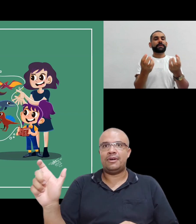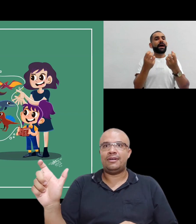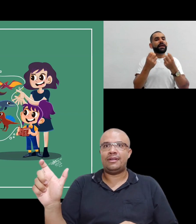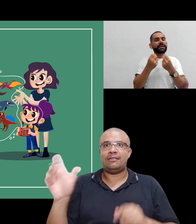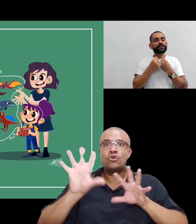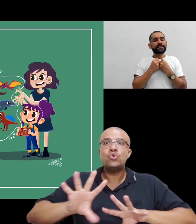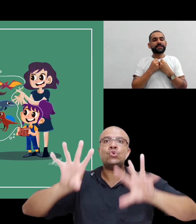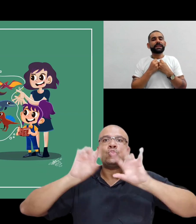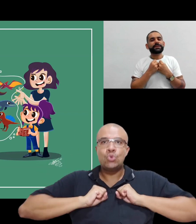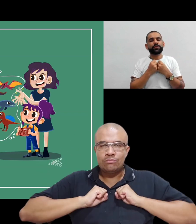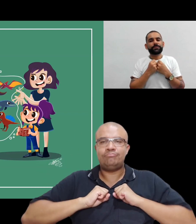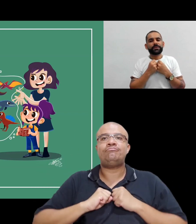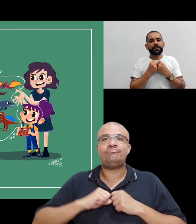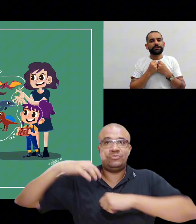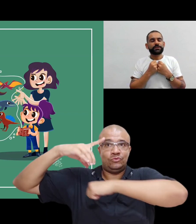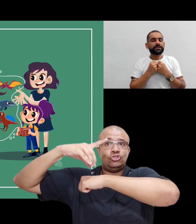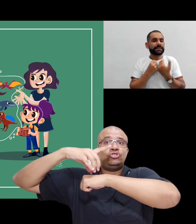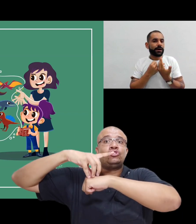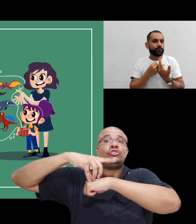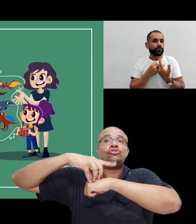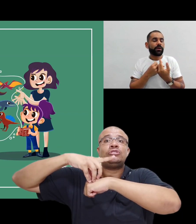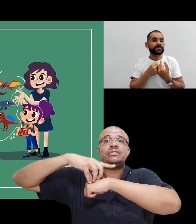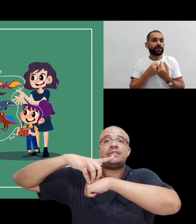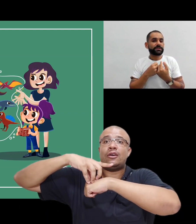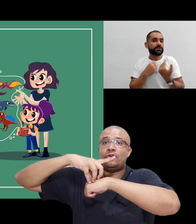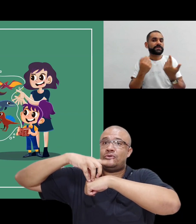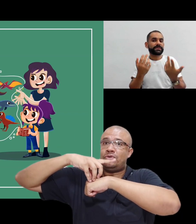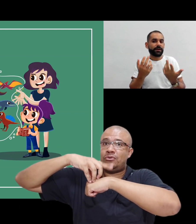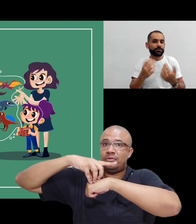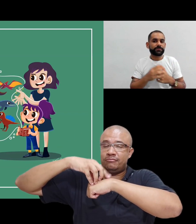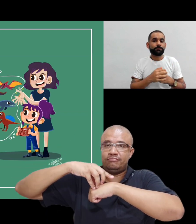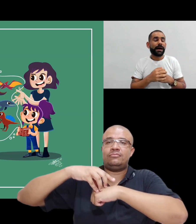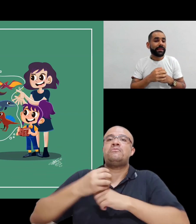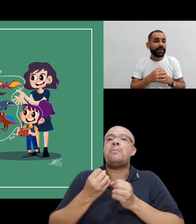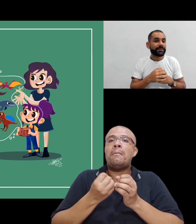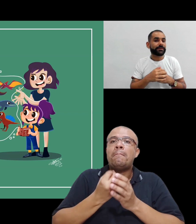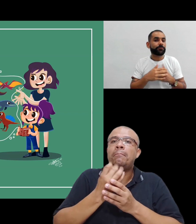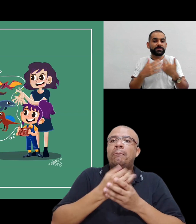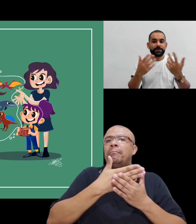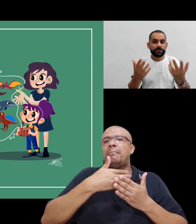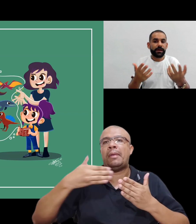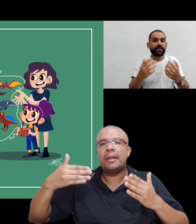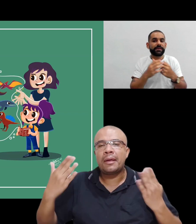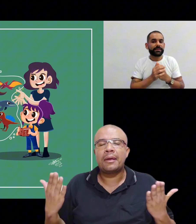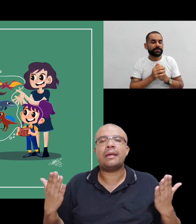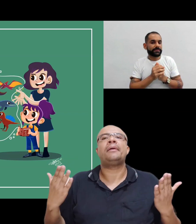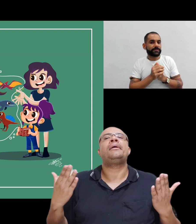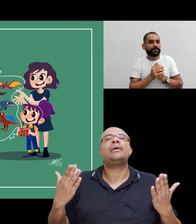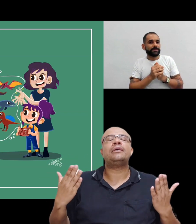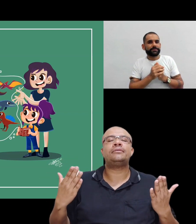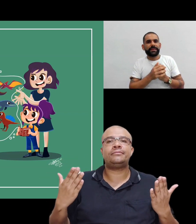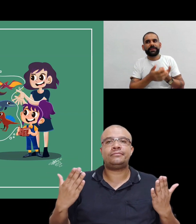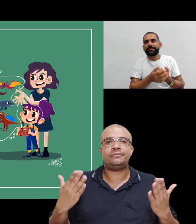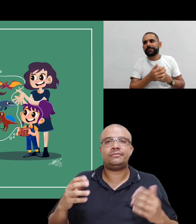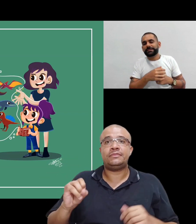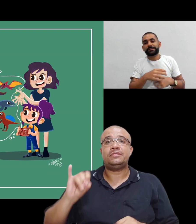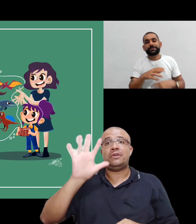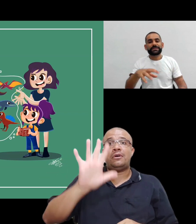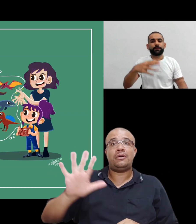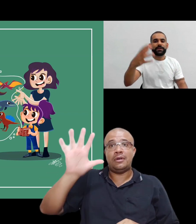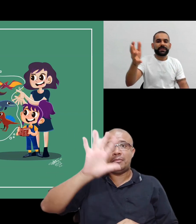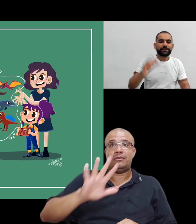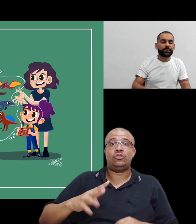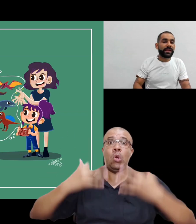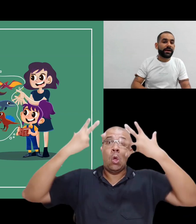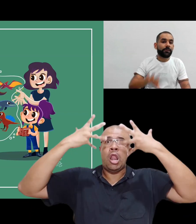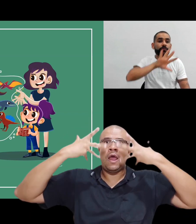sinal e adquire a língua. Dinossauro, qual o sinal de dinossauro? Baleia, qual o sinal de baleia? Né? Se